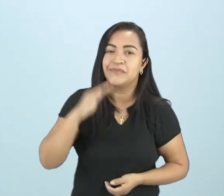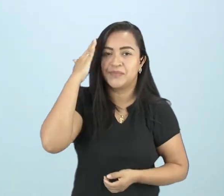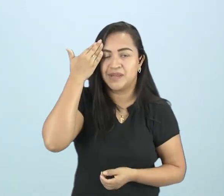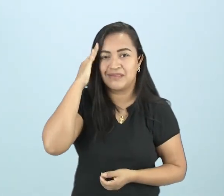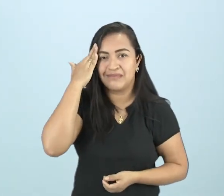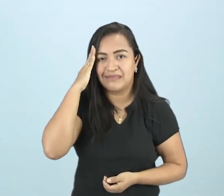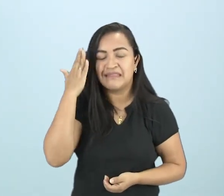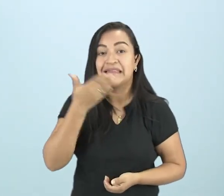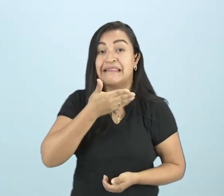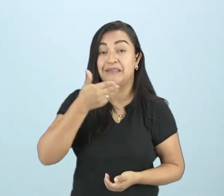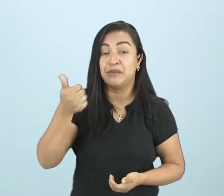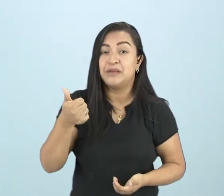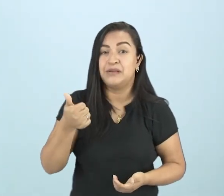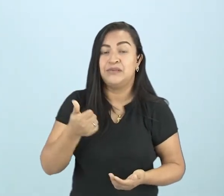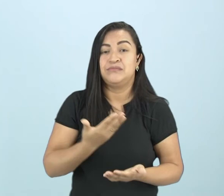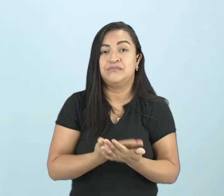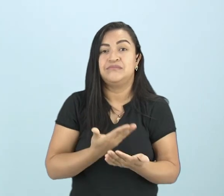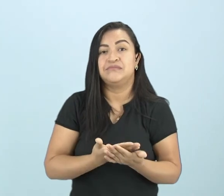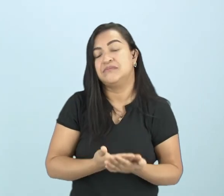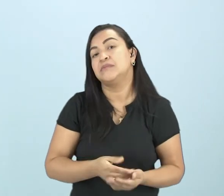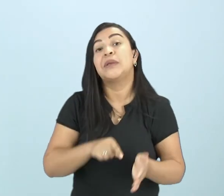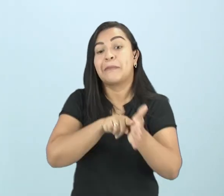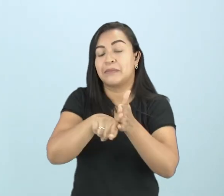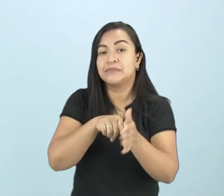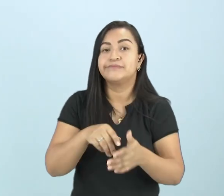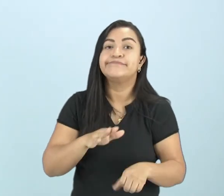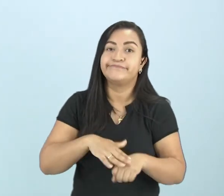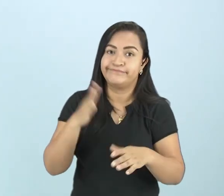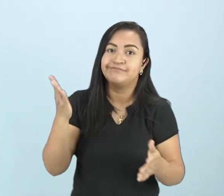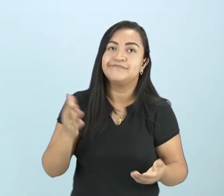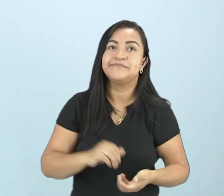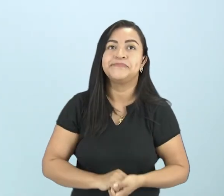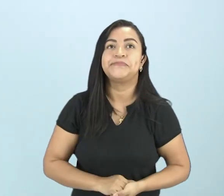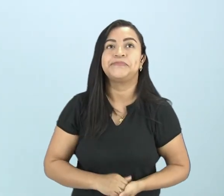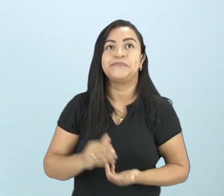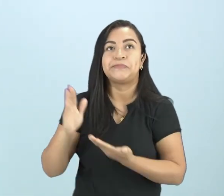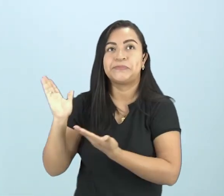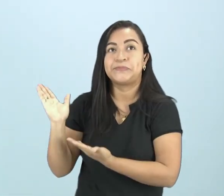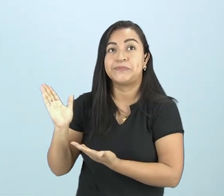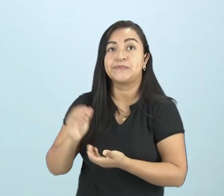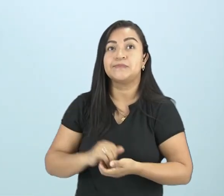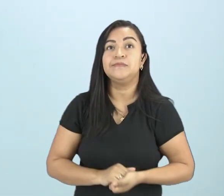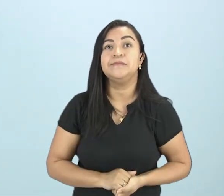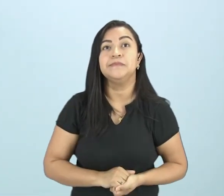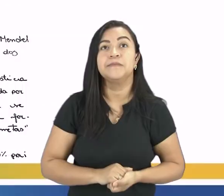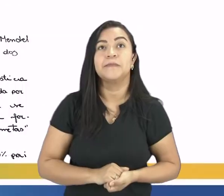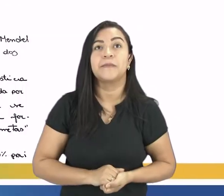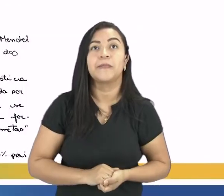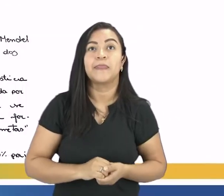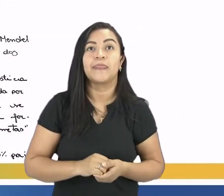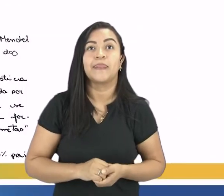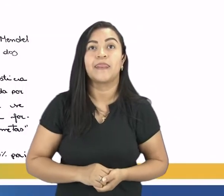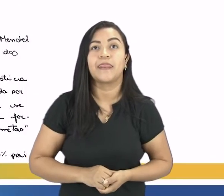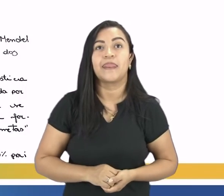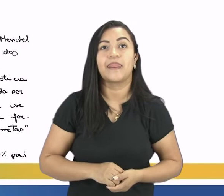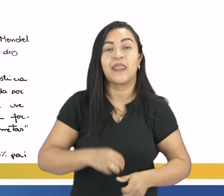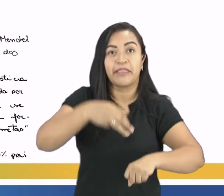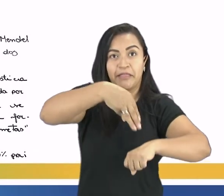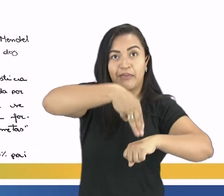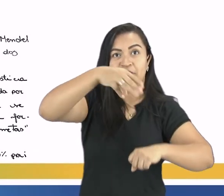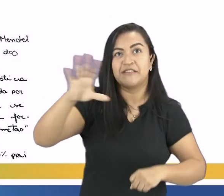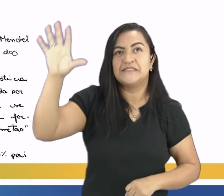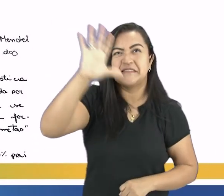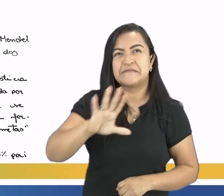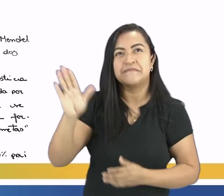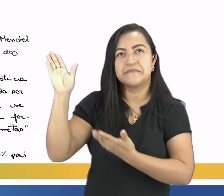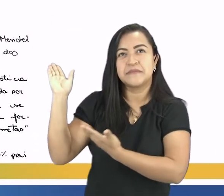heredogramas, aos quadros e às distribuições dos alelos. Tudo bem? Deixar esse mapa para vocês revisarem, importante,